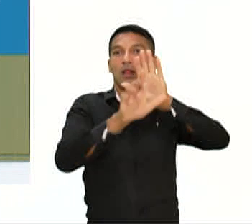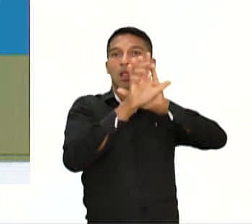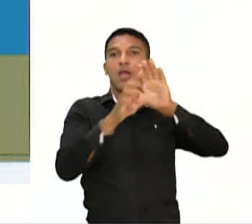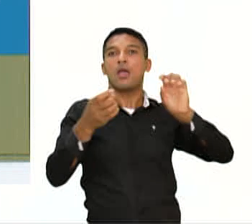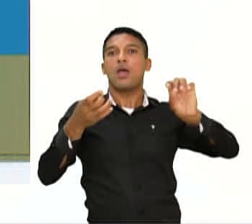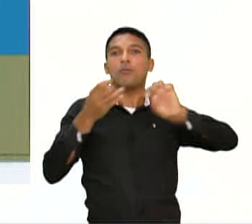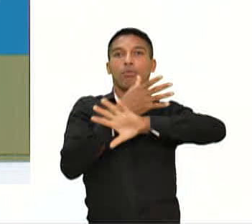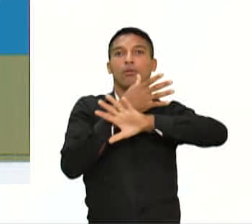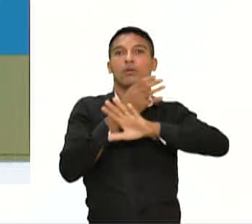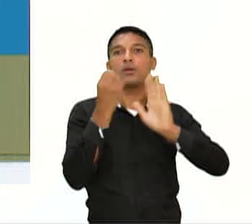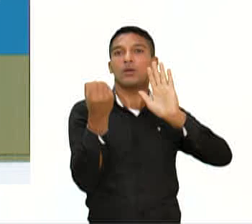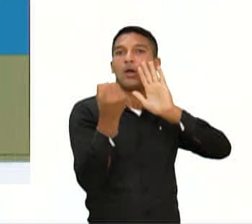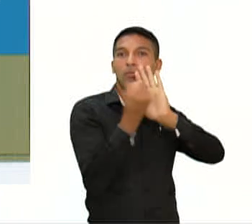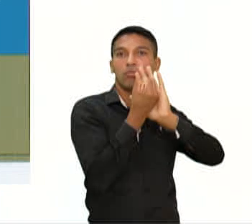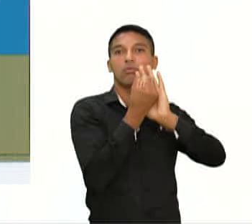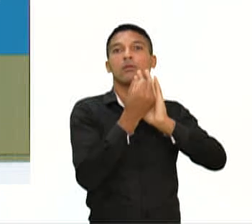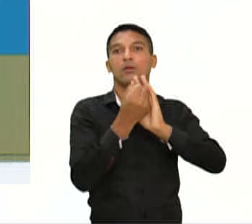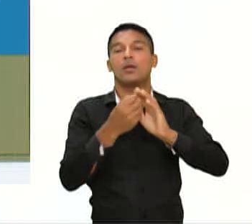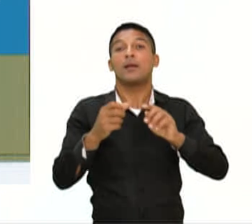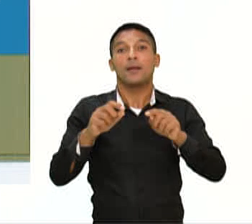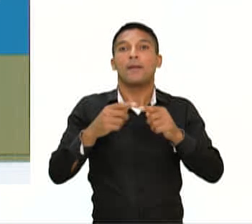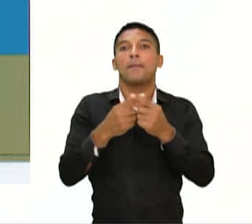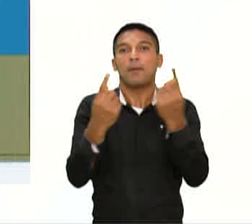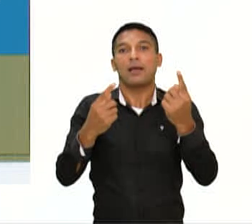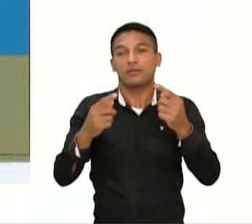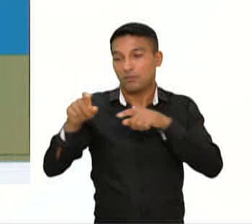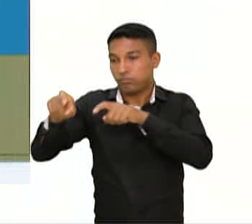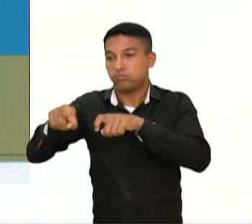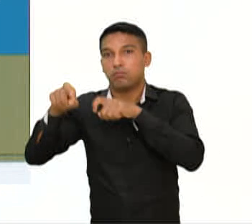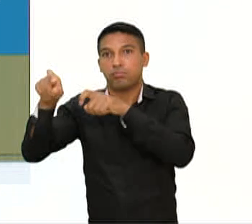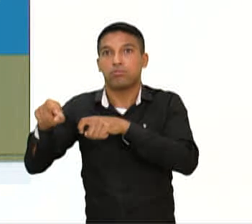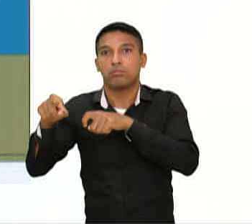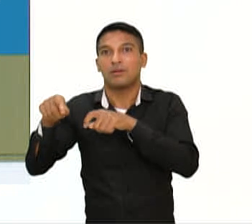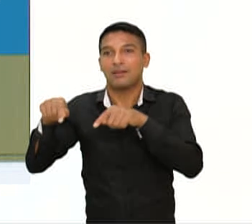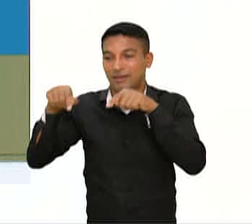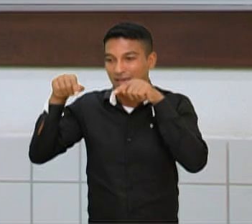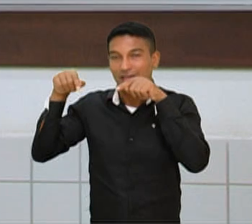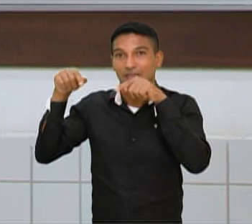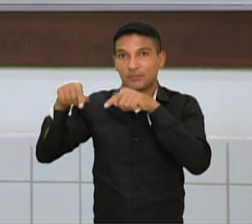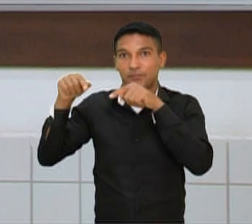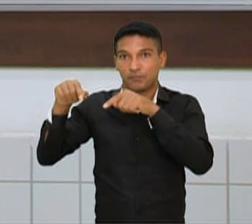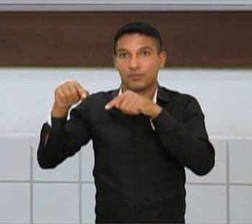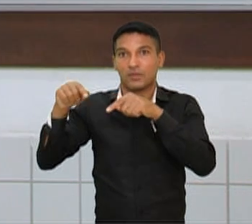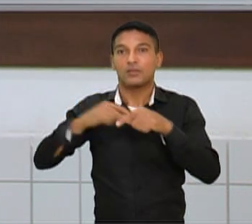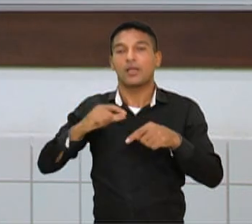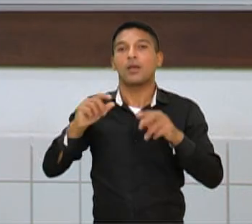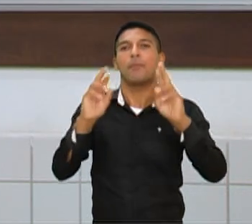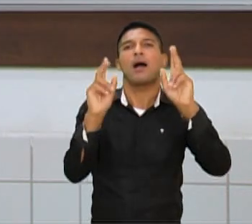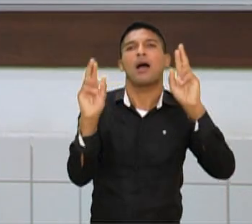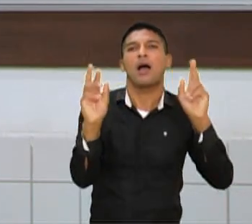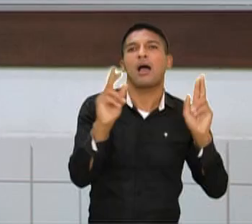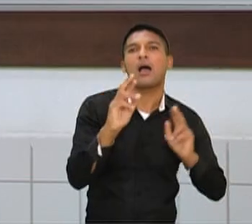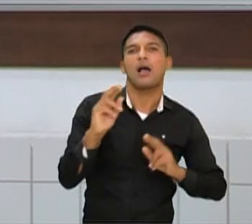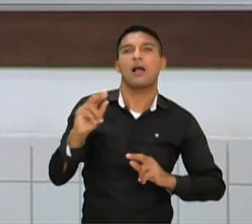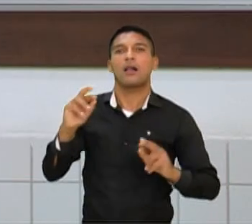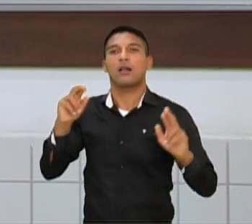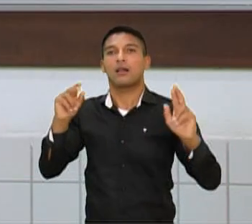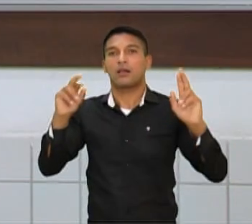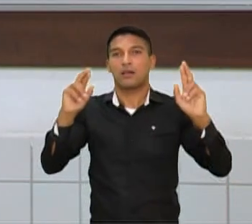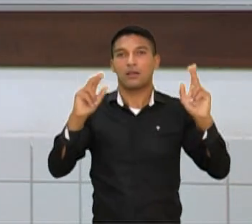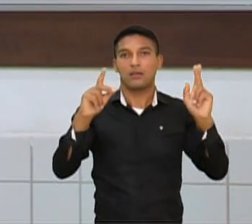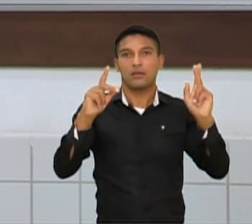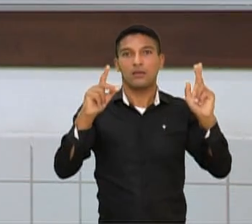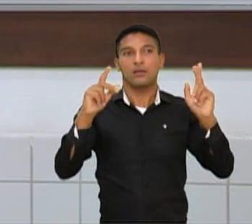volume urbano e rural diversificado. Não há necessidade de ter um volume expressivo ou identificado com um